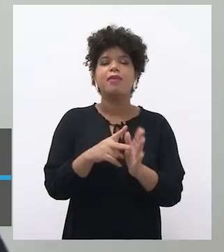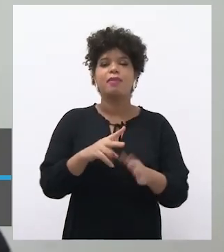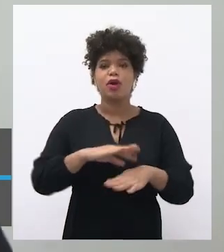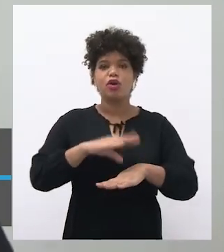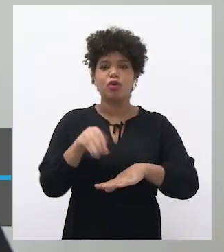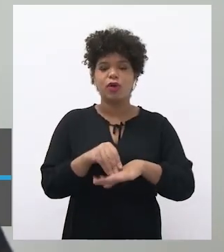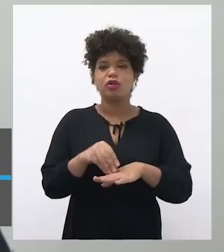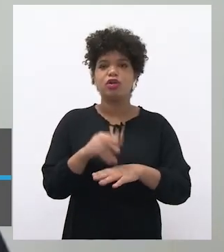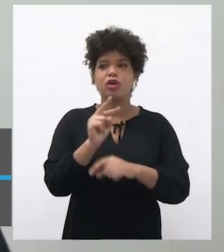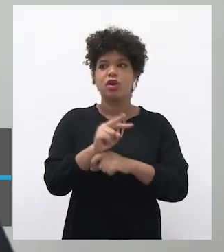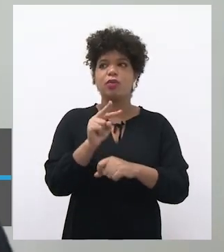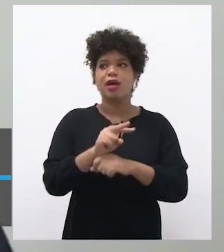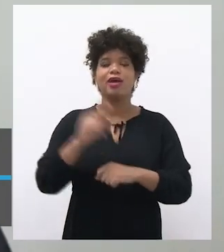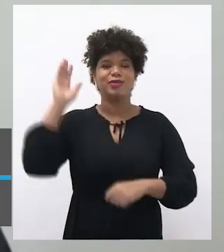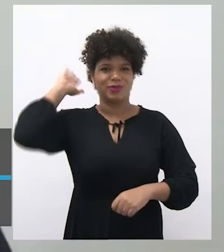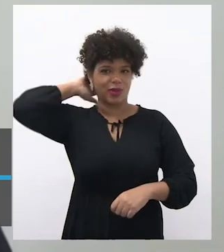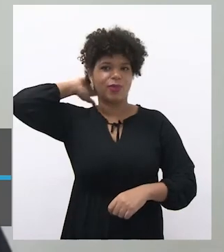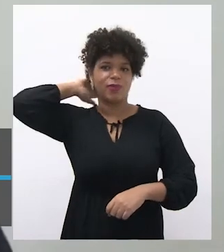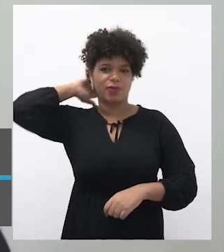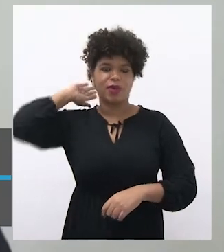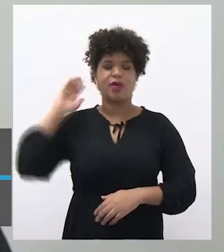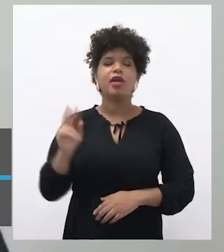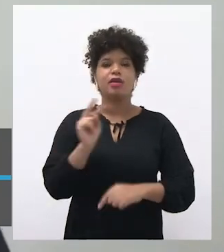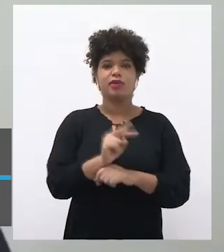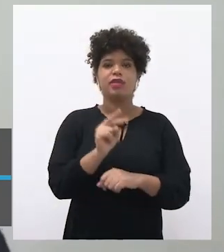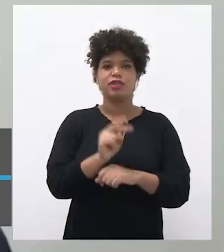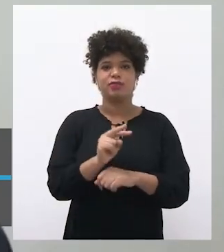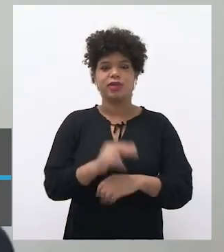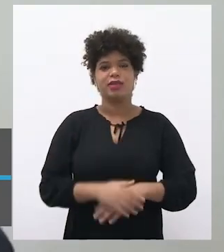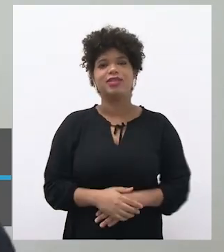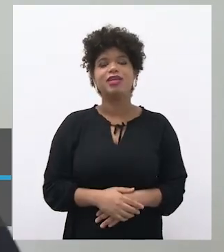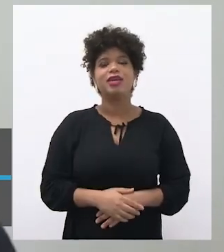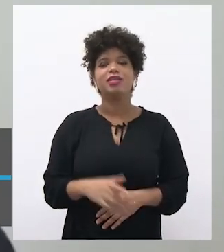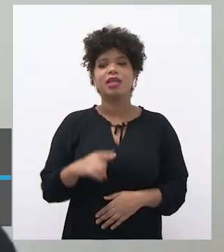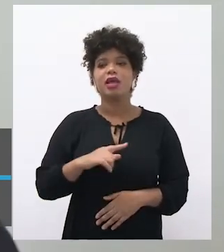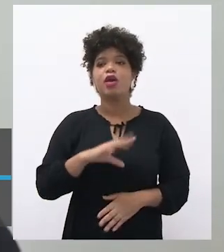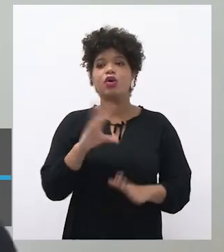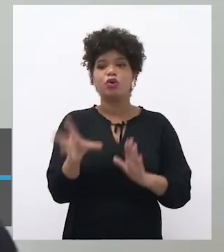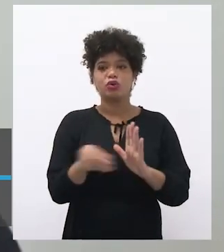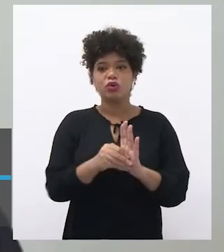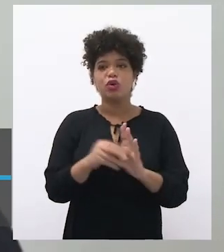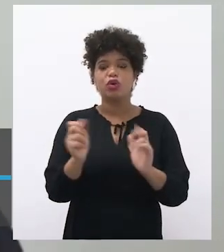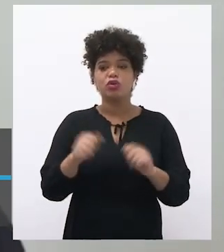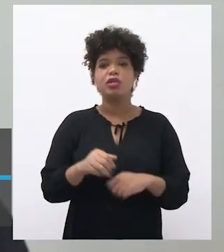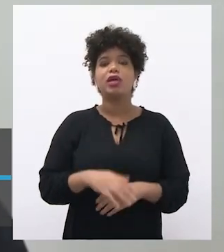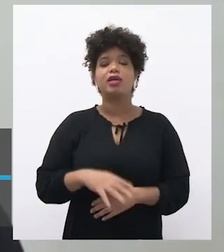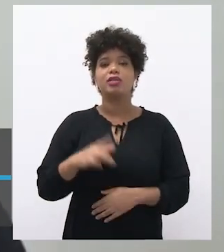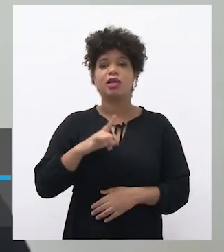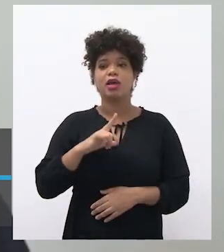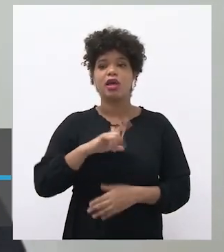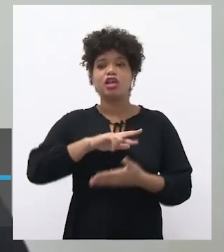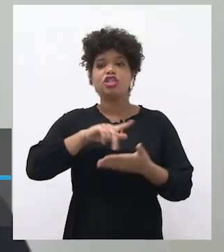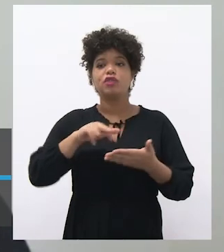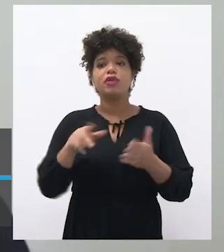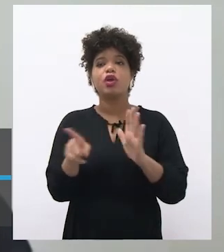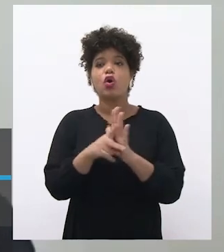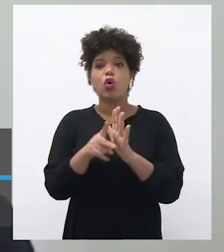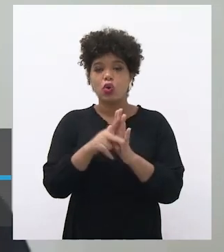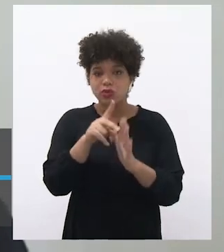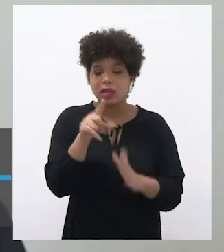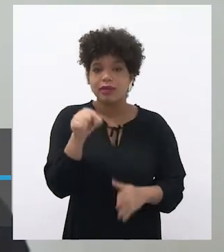e a pobreza pode ter como consequência também a discriminação. Bom, então,